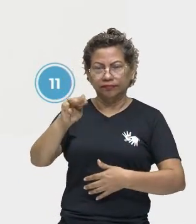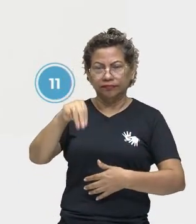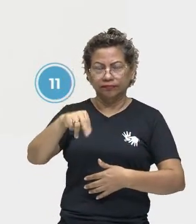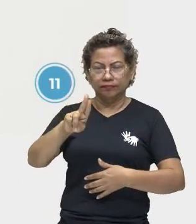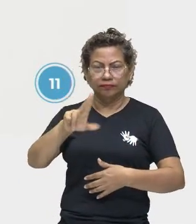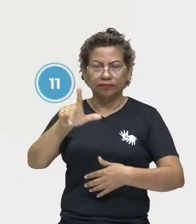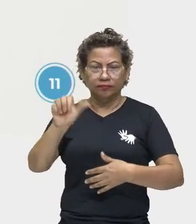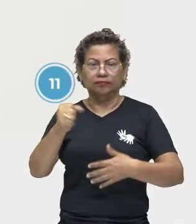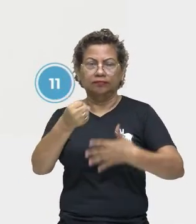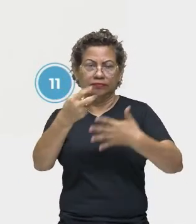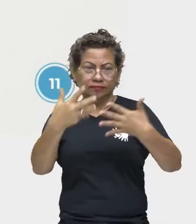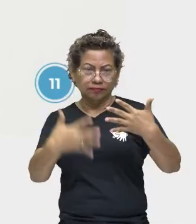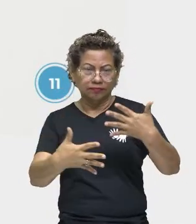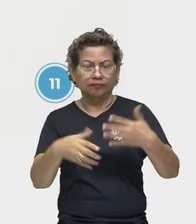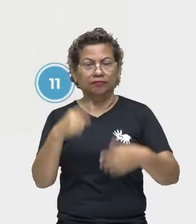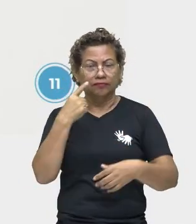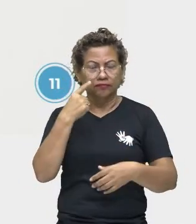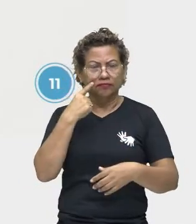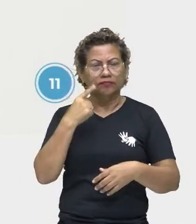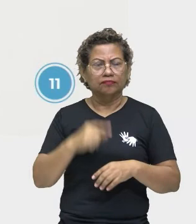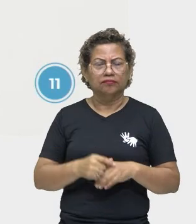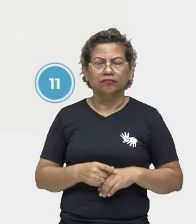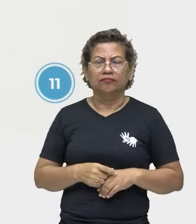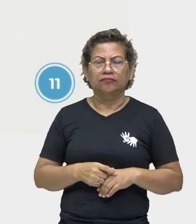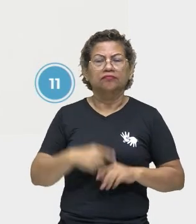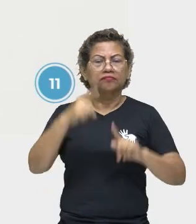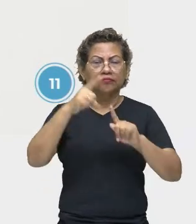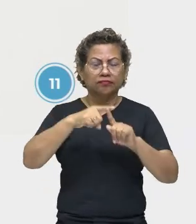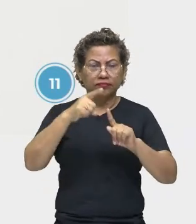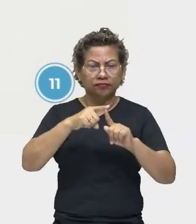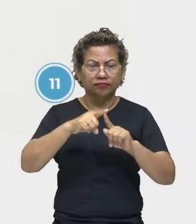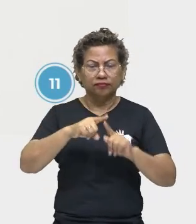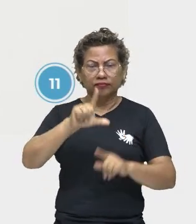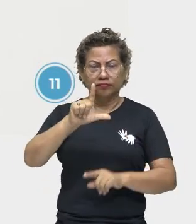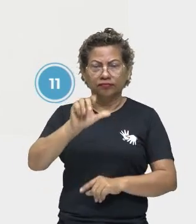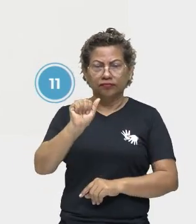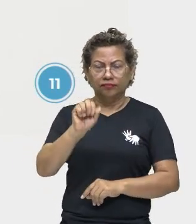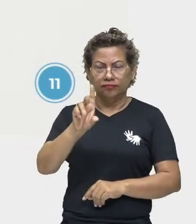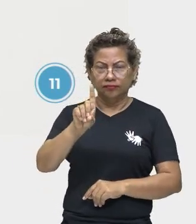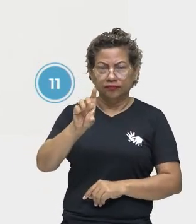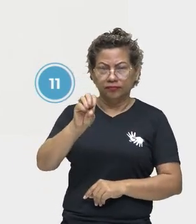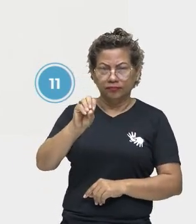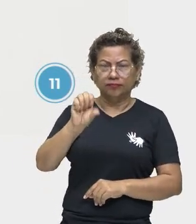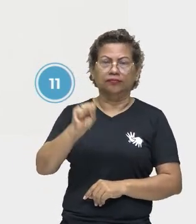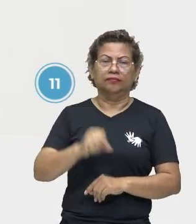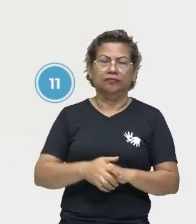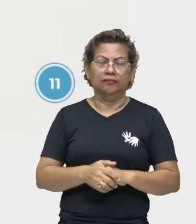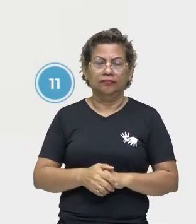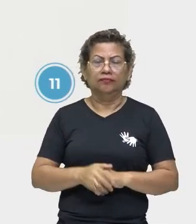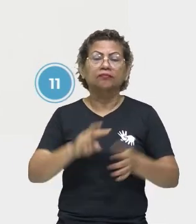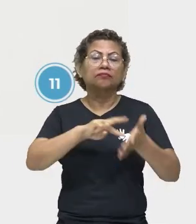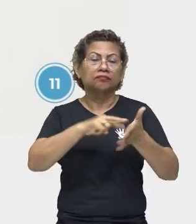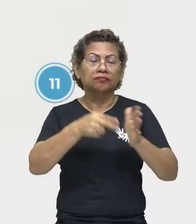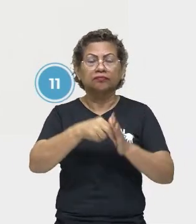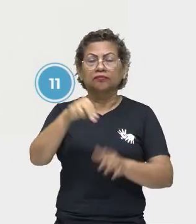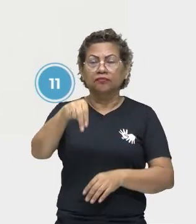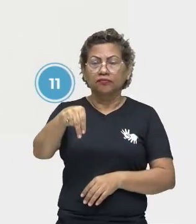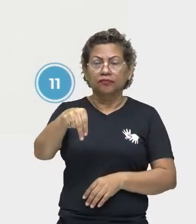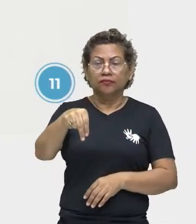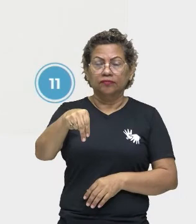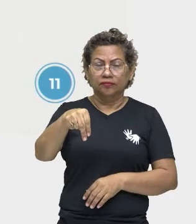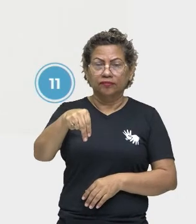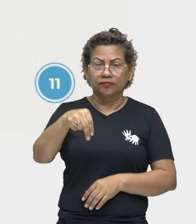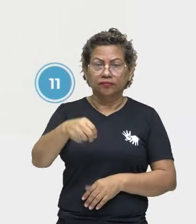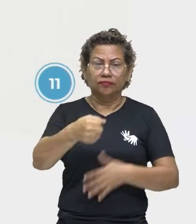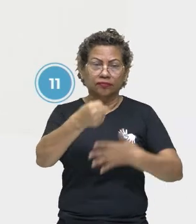Determine o número de lados de um polígono. Ora, lados corresponde a n. Esse n aqui da